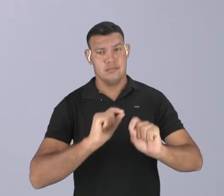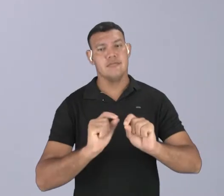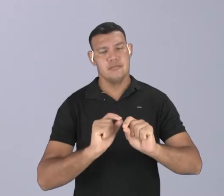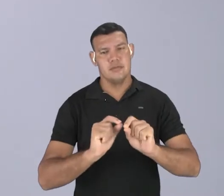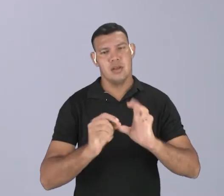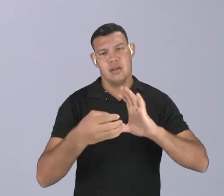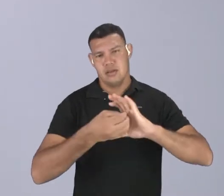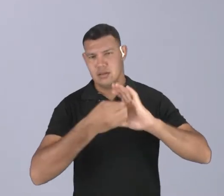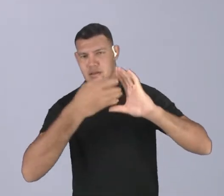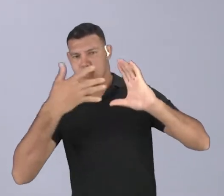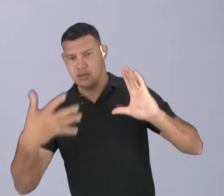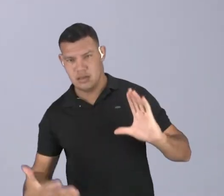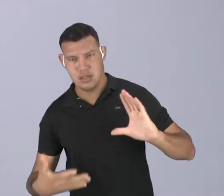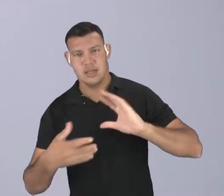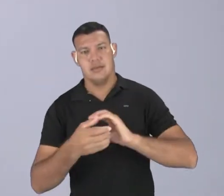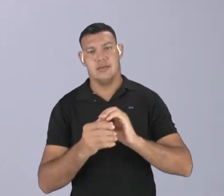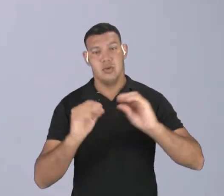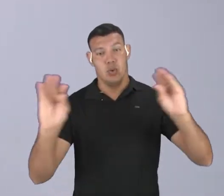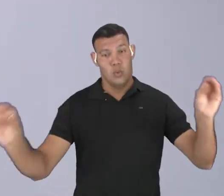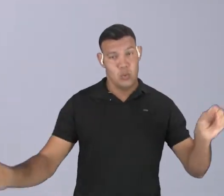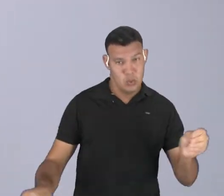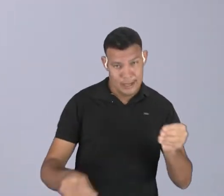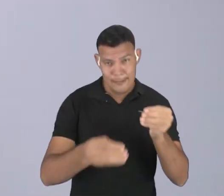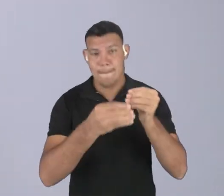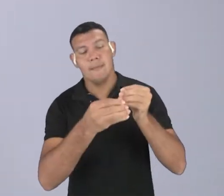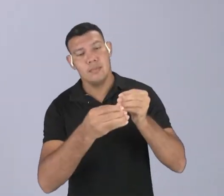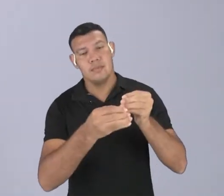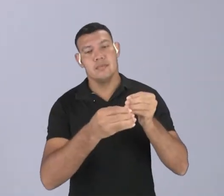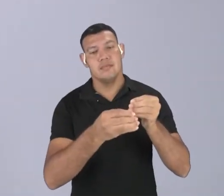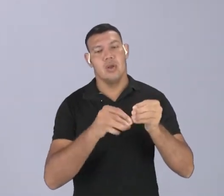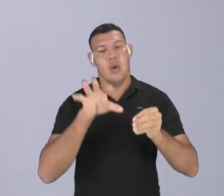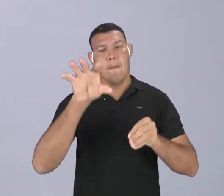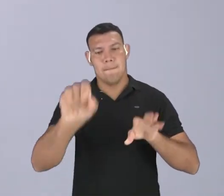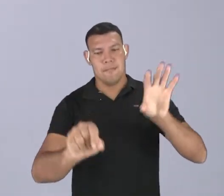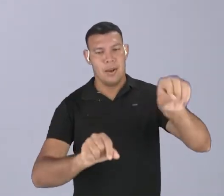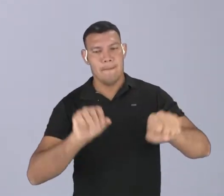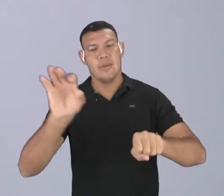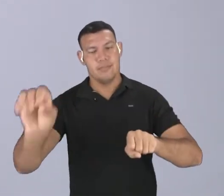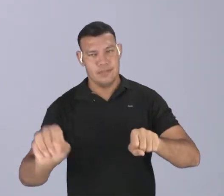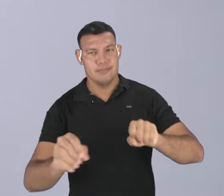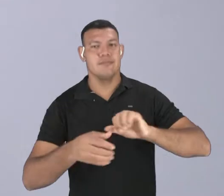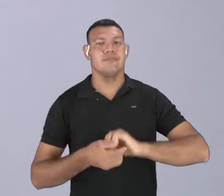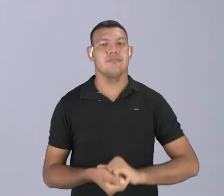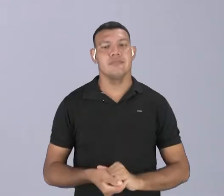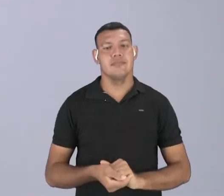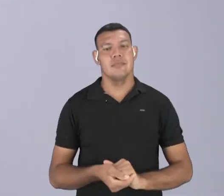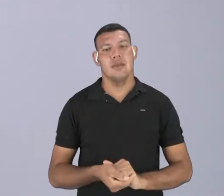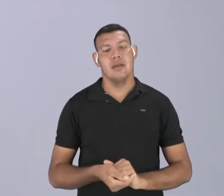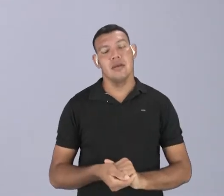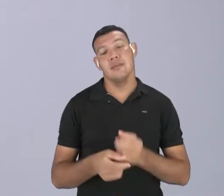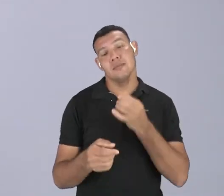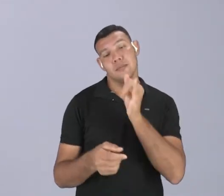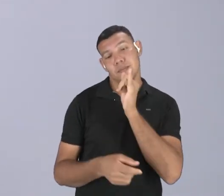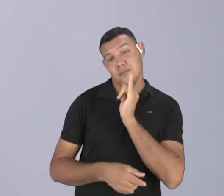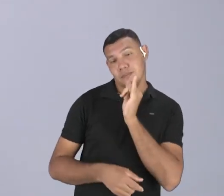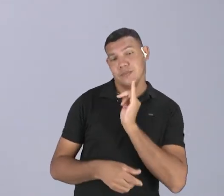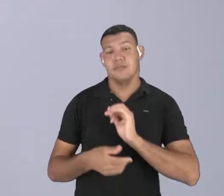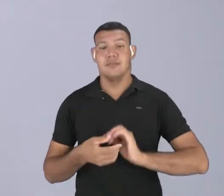essa característica de ter a anexação do território dominado ao território dominante, como é, por